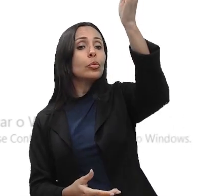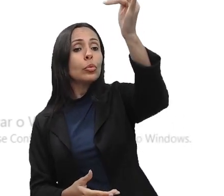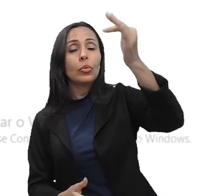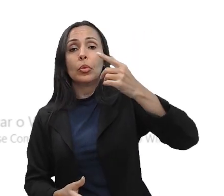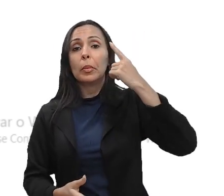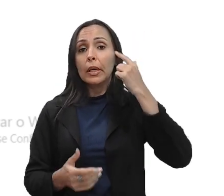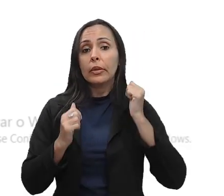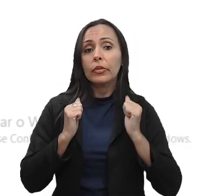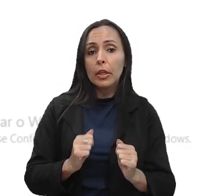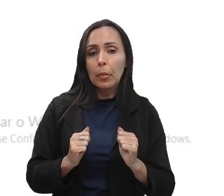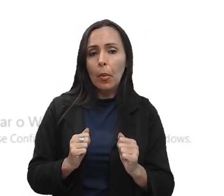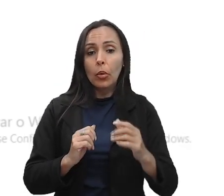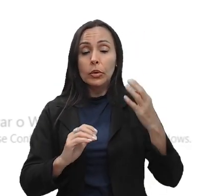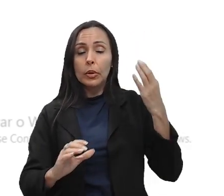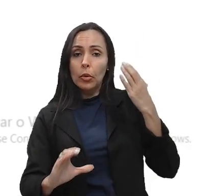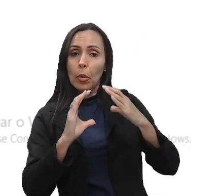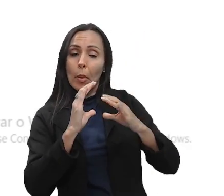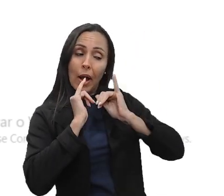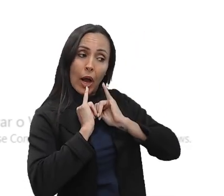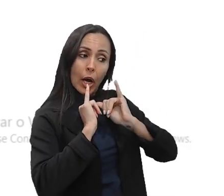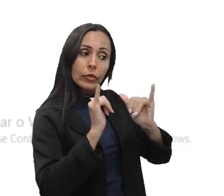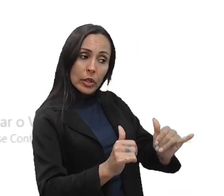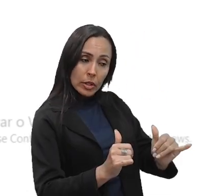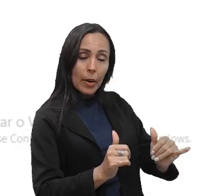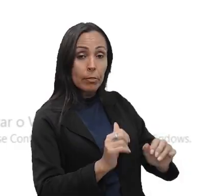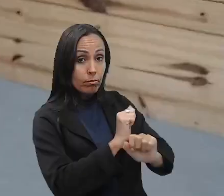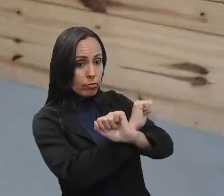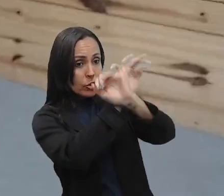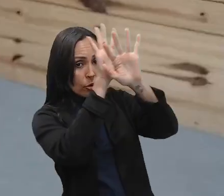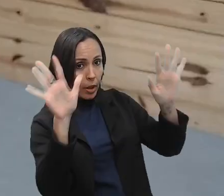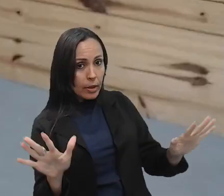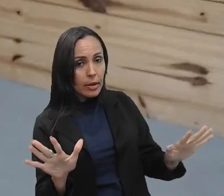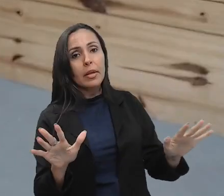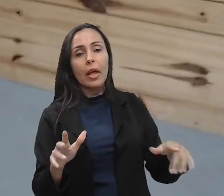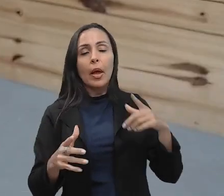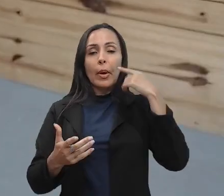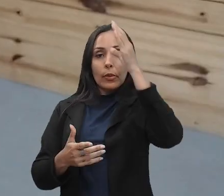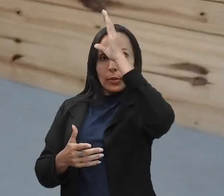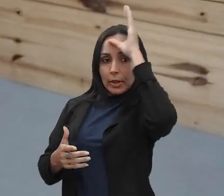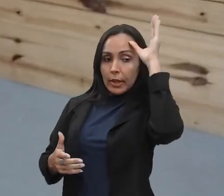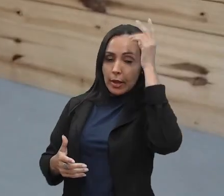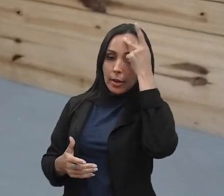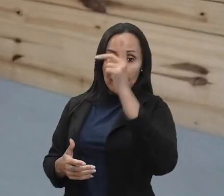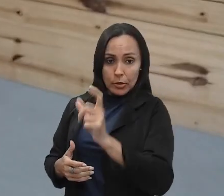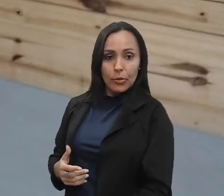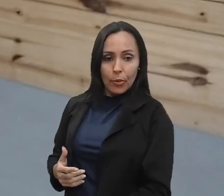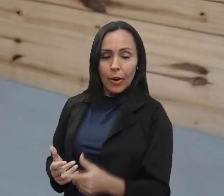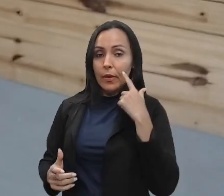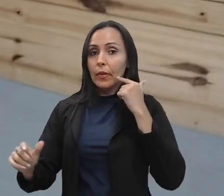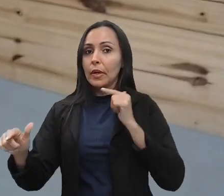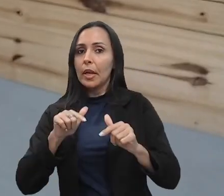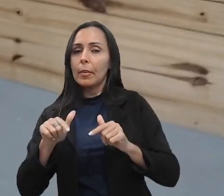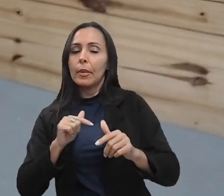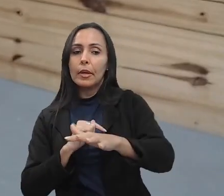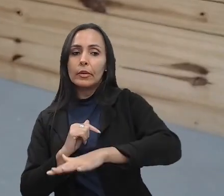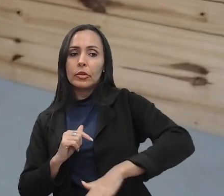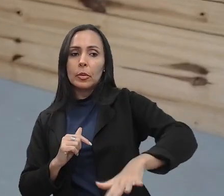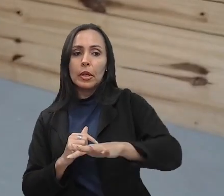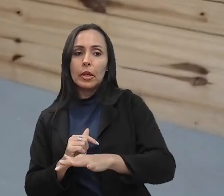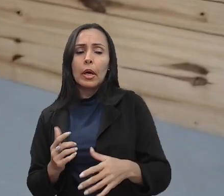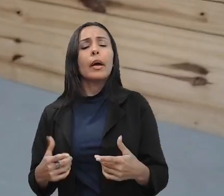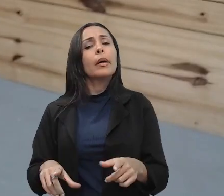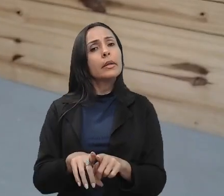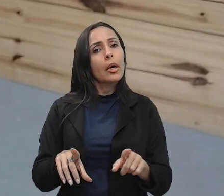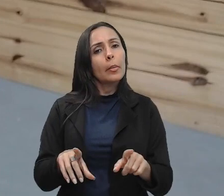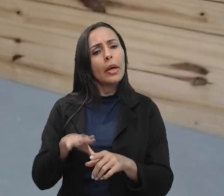possa comunicar isso de uma forma muito mais clara para o nosso cliente, para quem for trabalhar no espaço, e a gente também